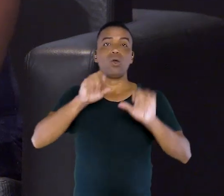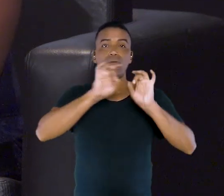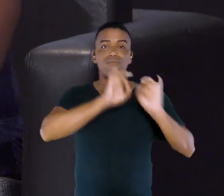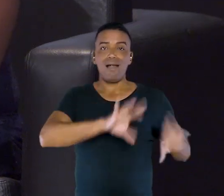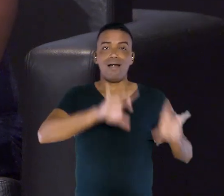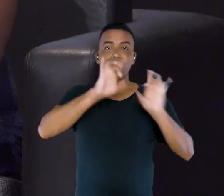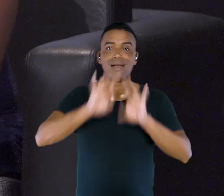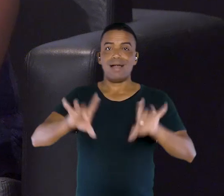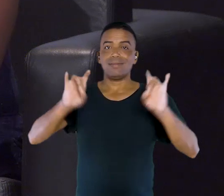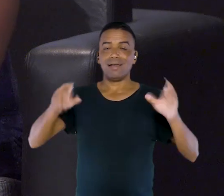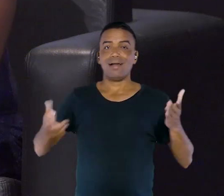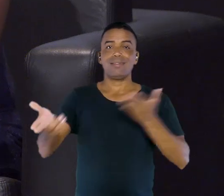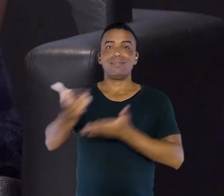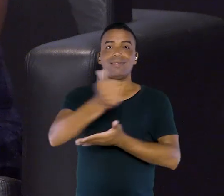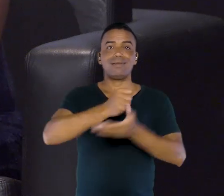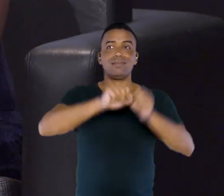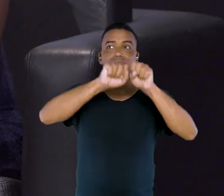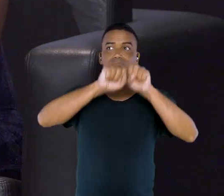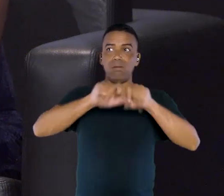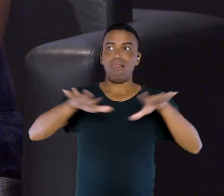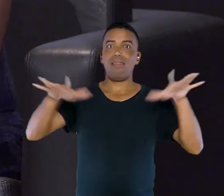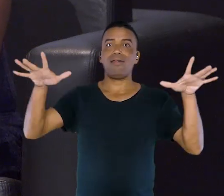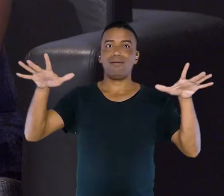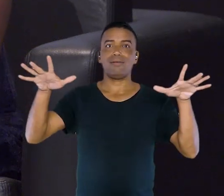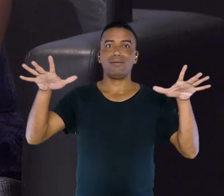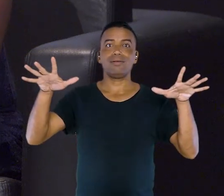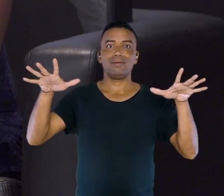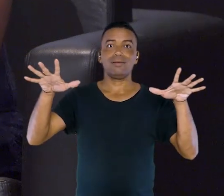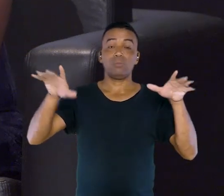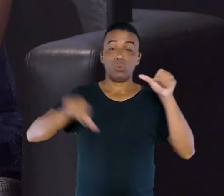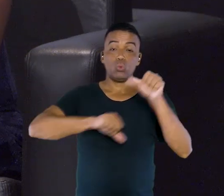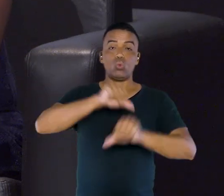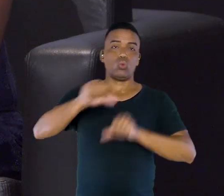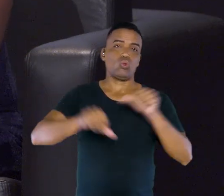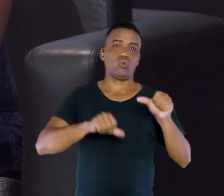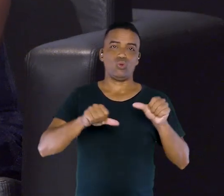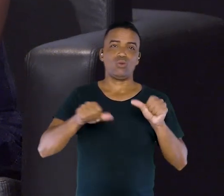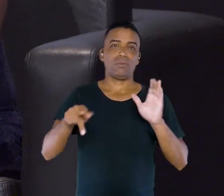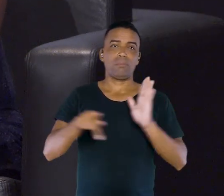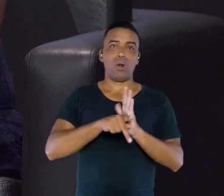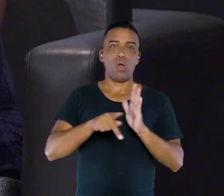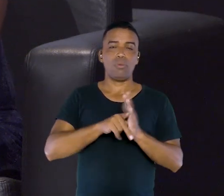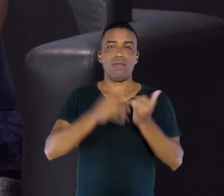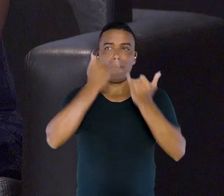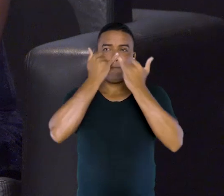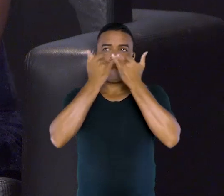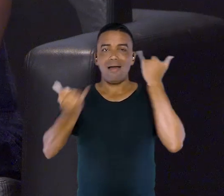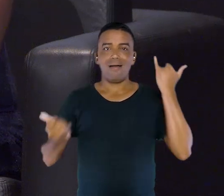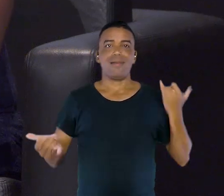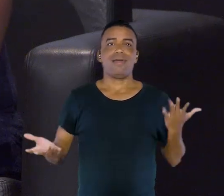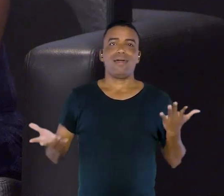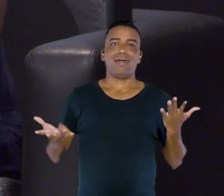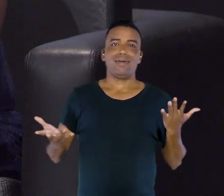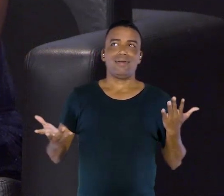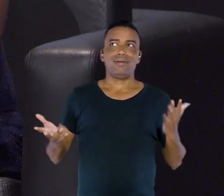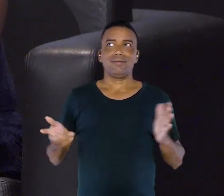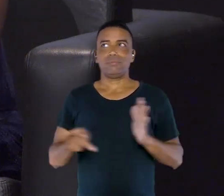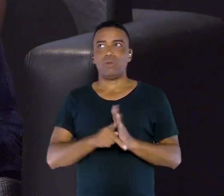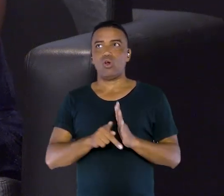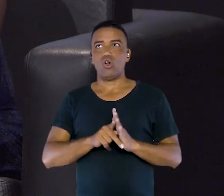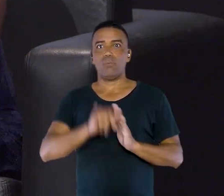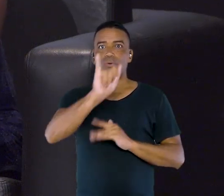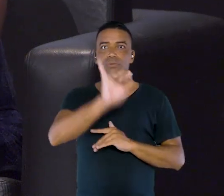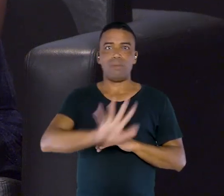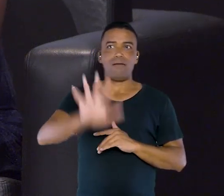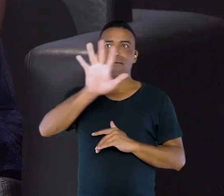cada desenho foi parar num lugar específico, né? Com sua aparência, com